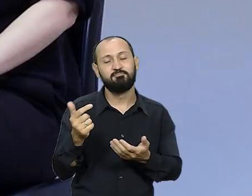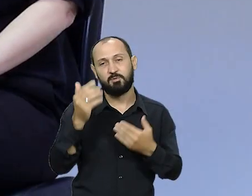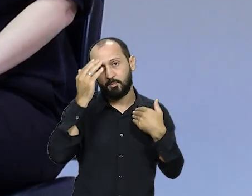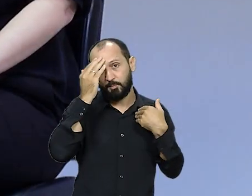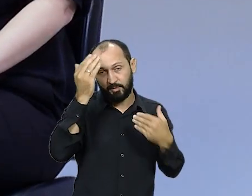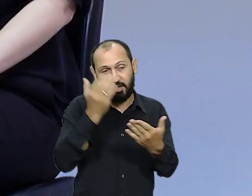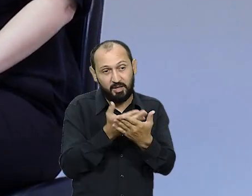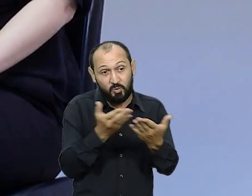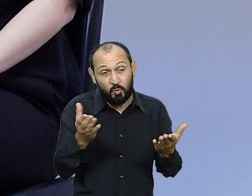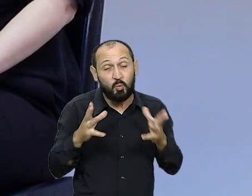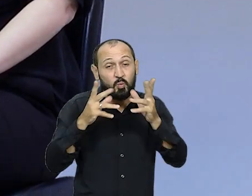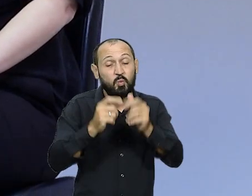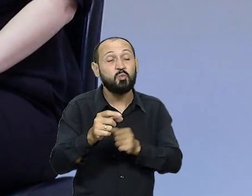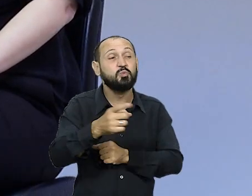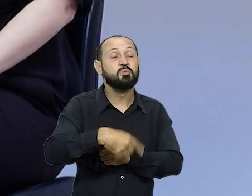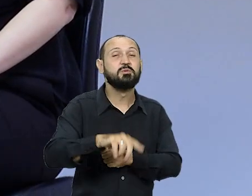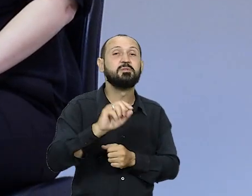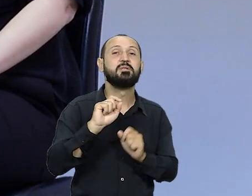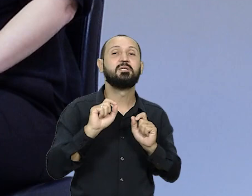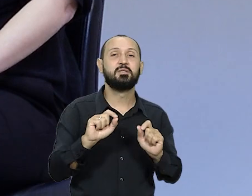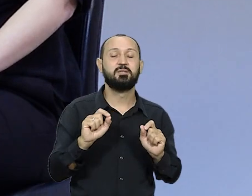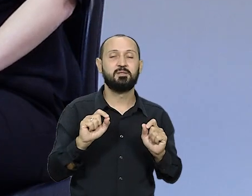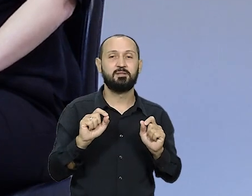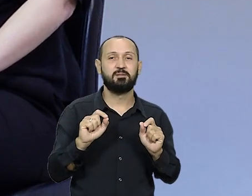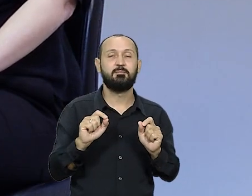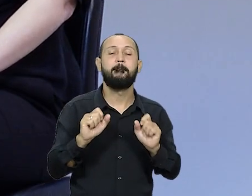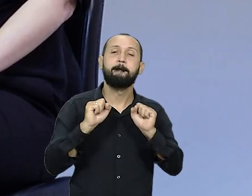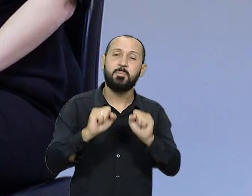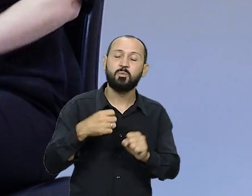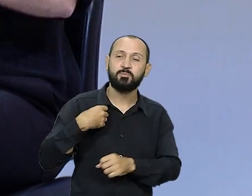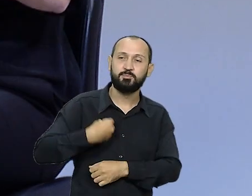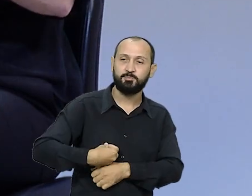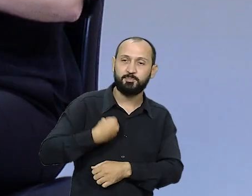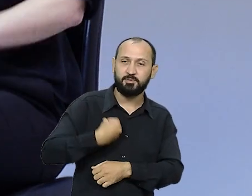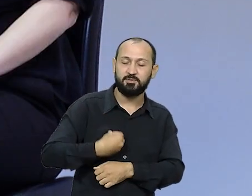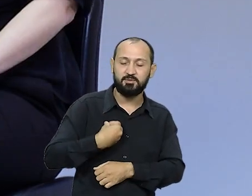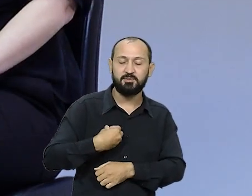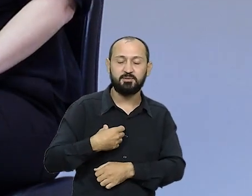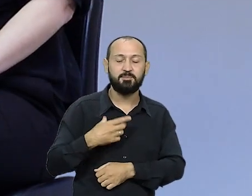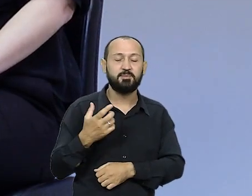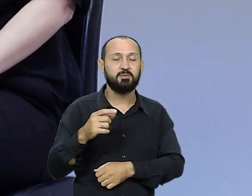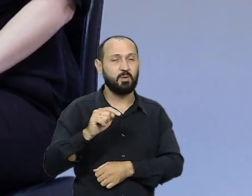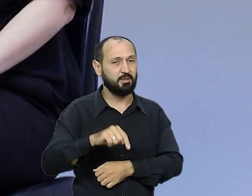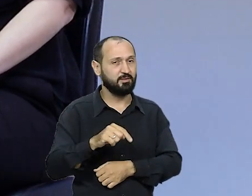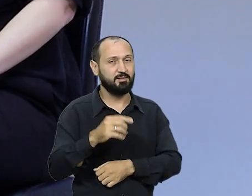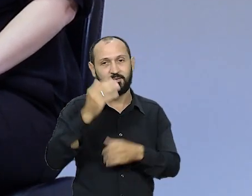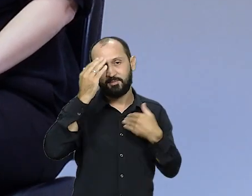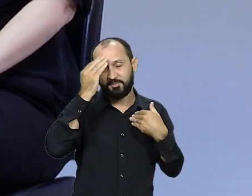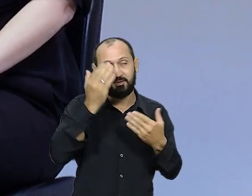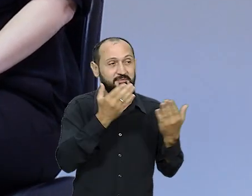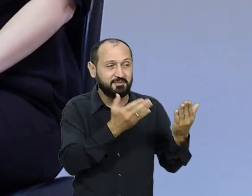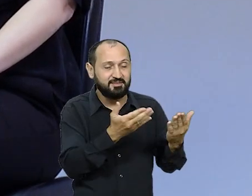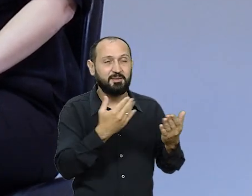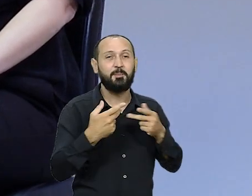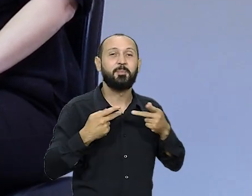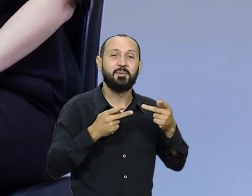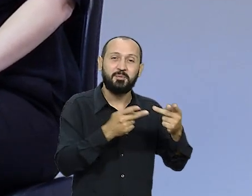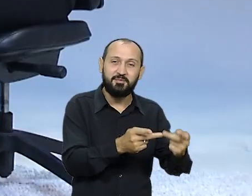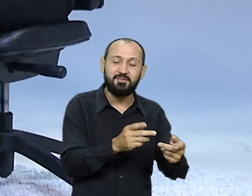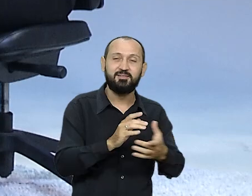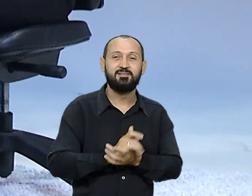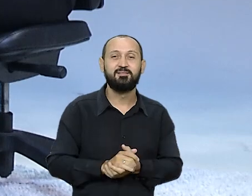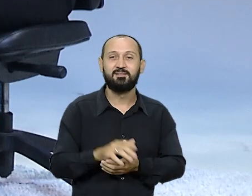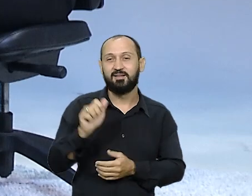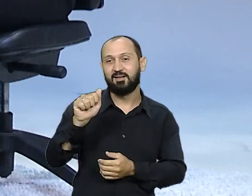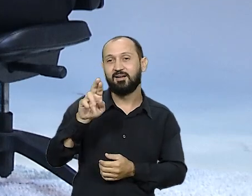aqui materializadas. Então, obrigada a todos aqueles que podem participar, que têm um pouquinho de participação aqui. Obrigada a